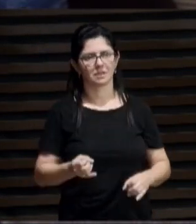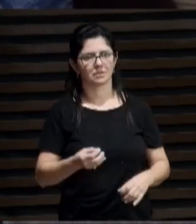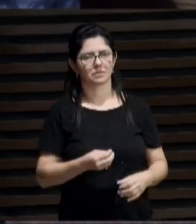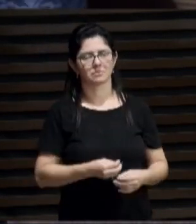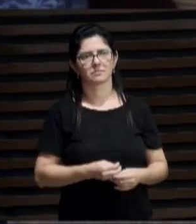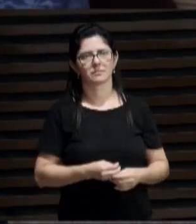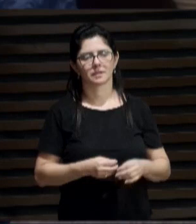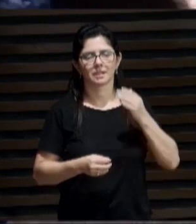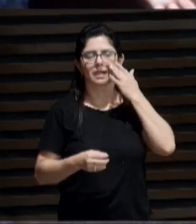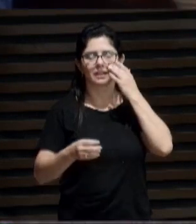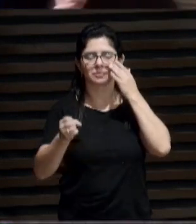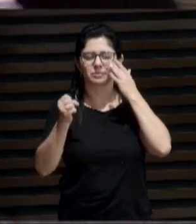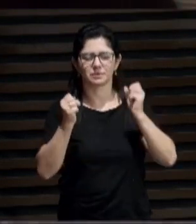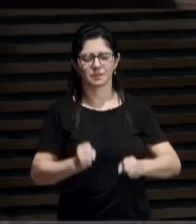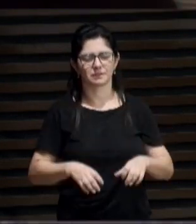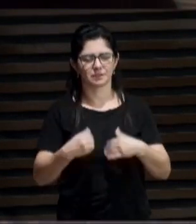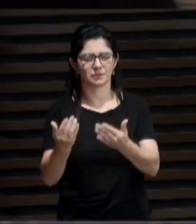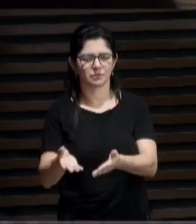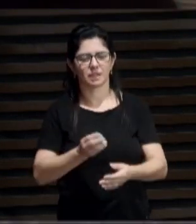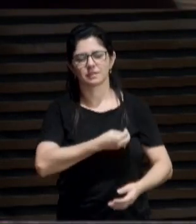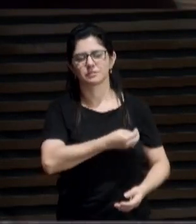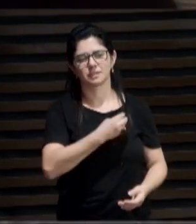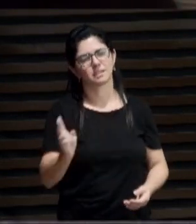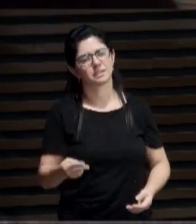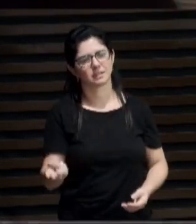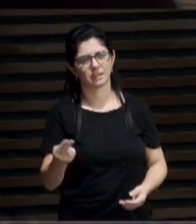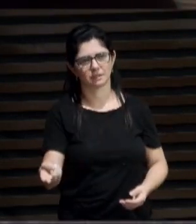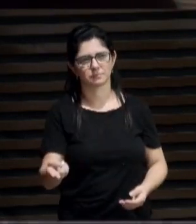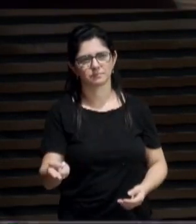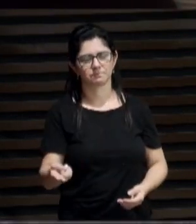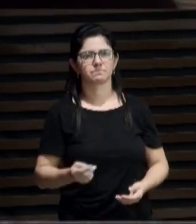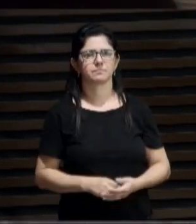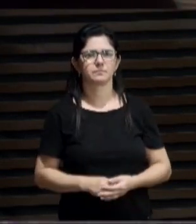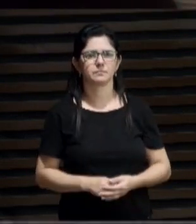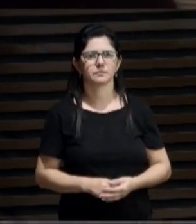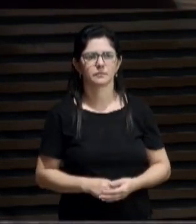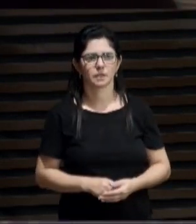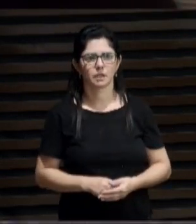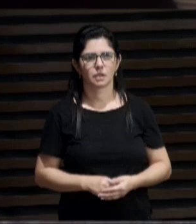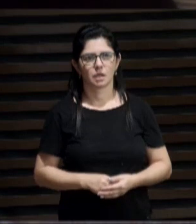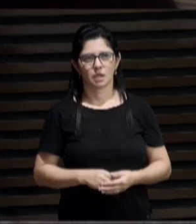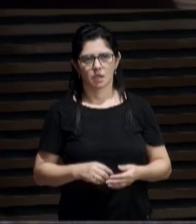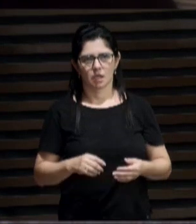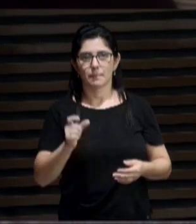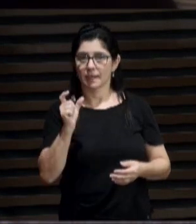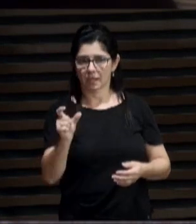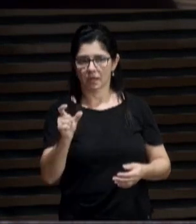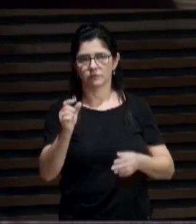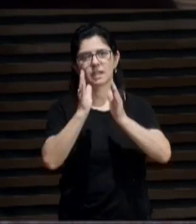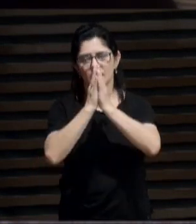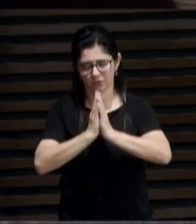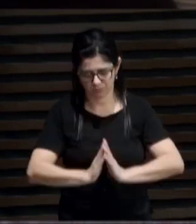tem poder de mudar a realidade da pessoa. Então, amados, o termo adoração tornou-se muitas